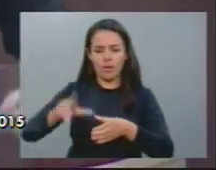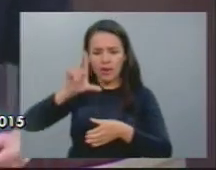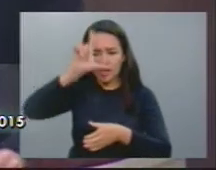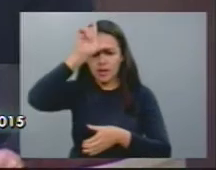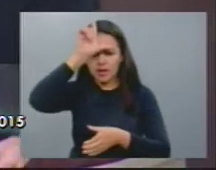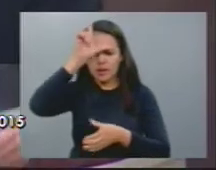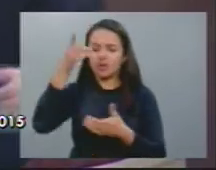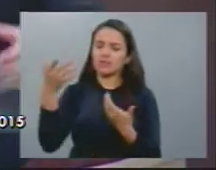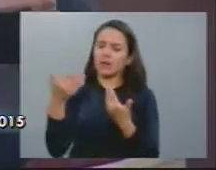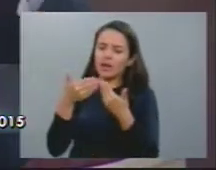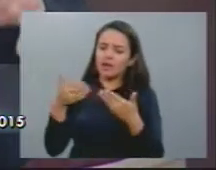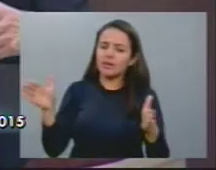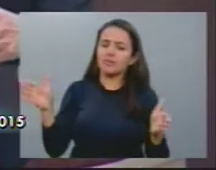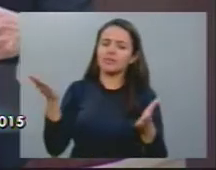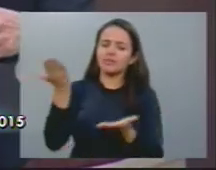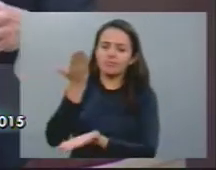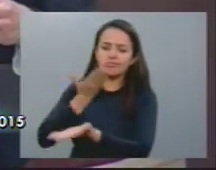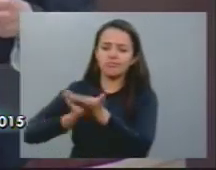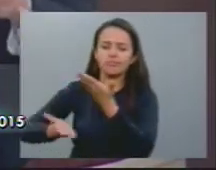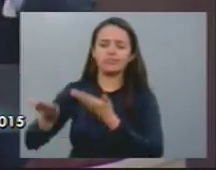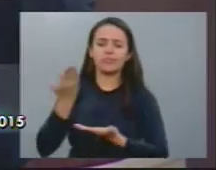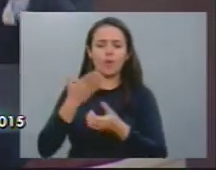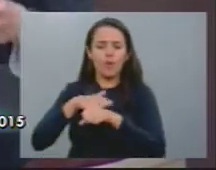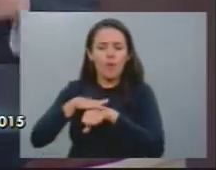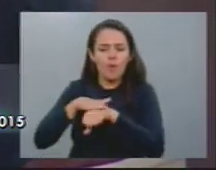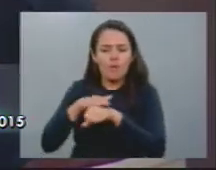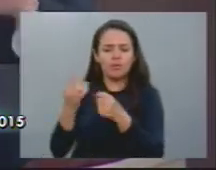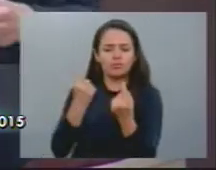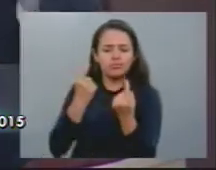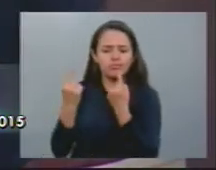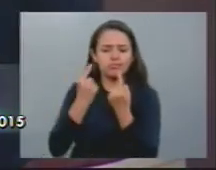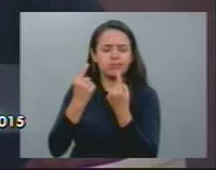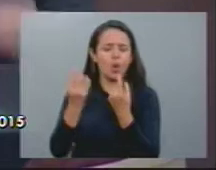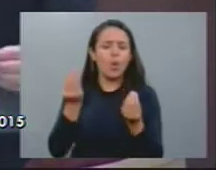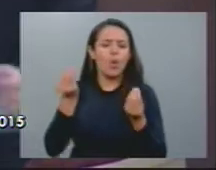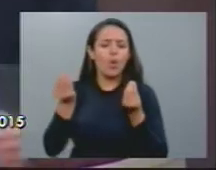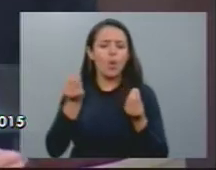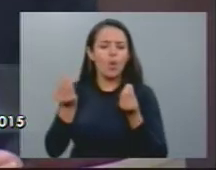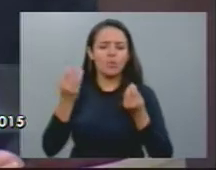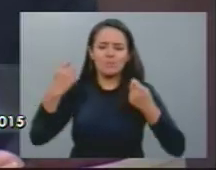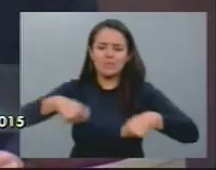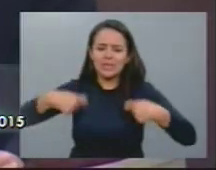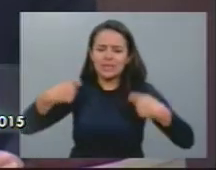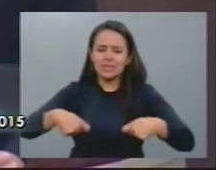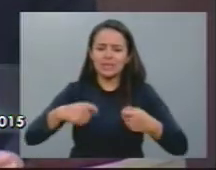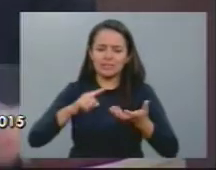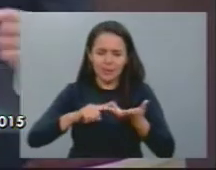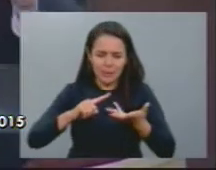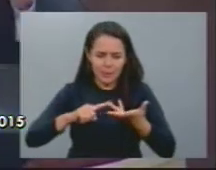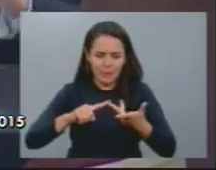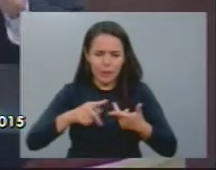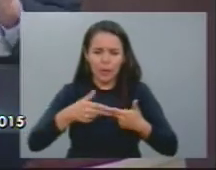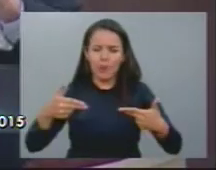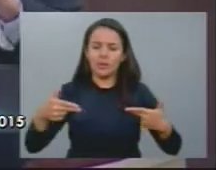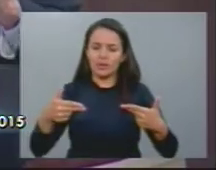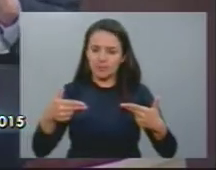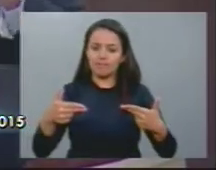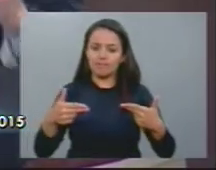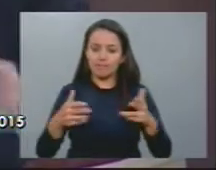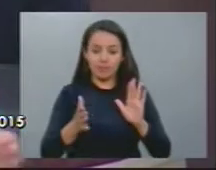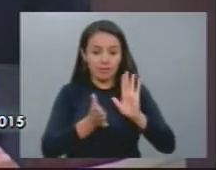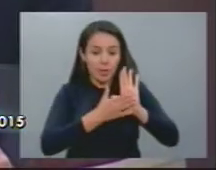abrisse para como é necessário alterar a